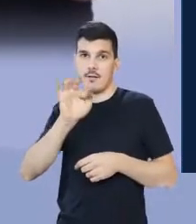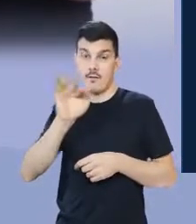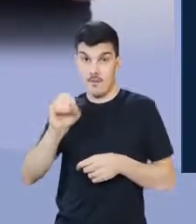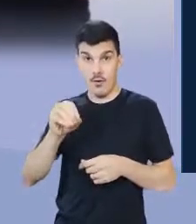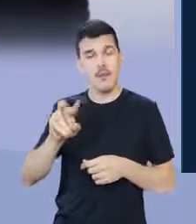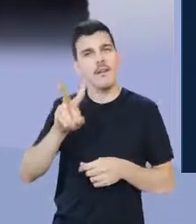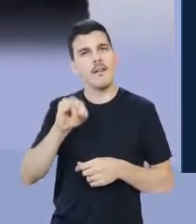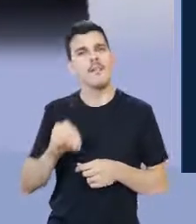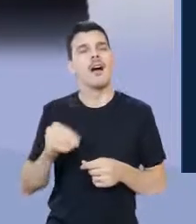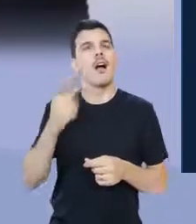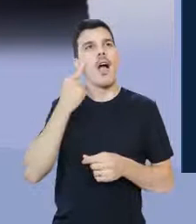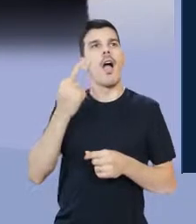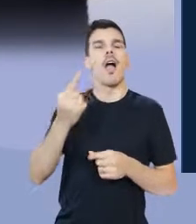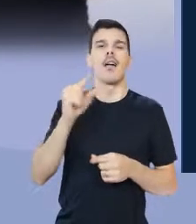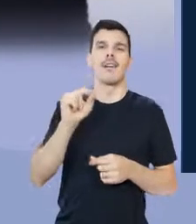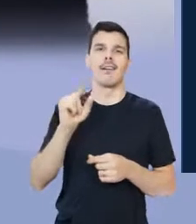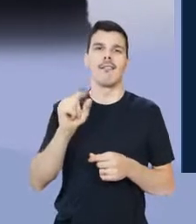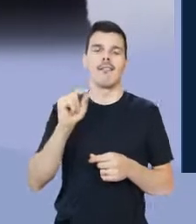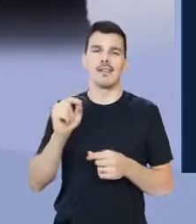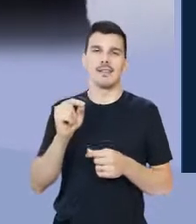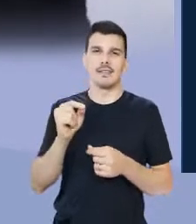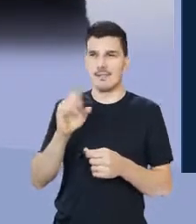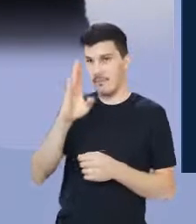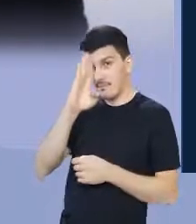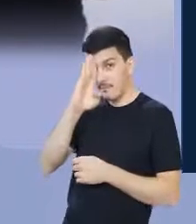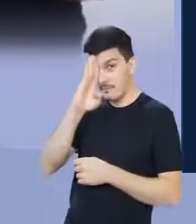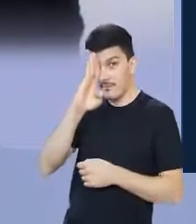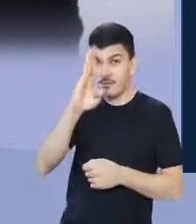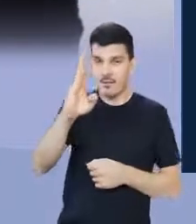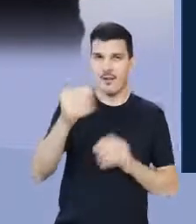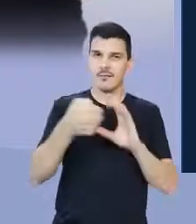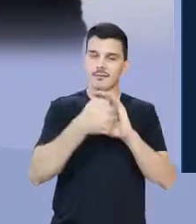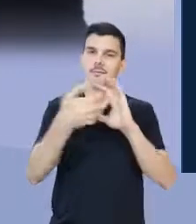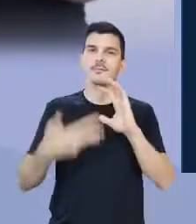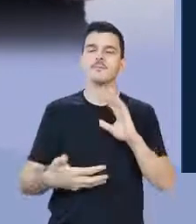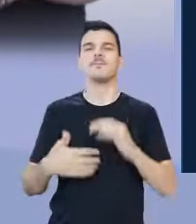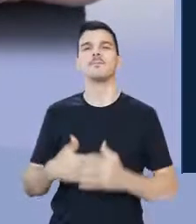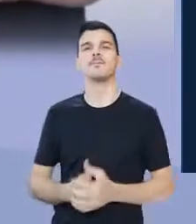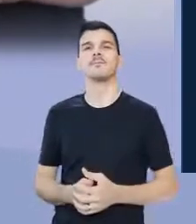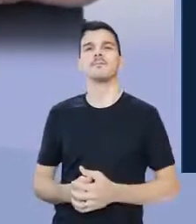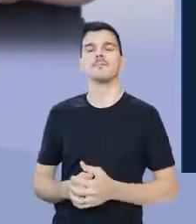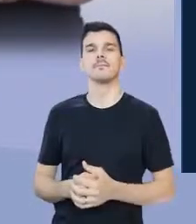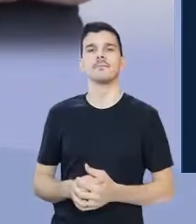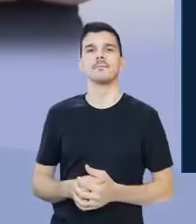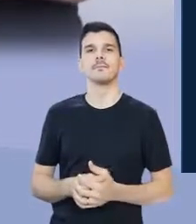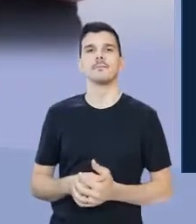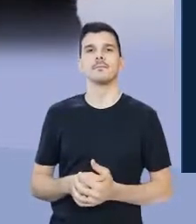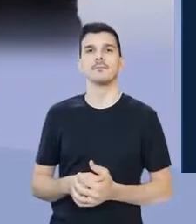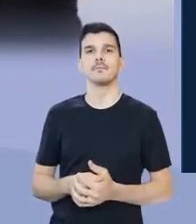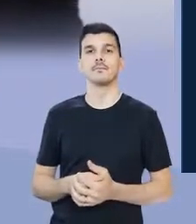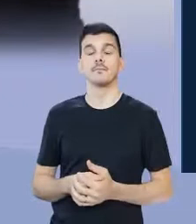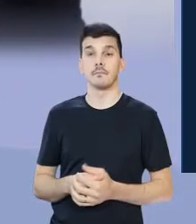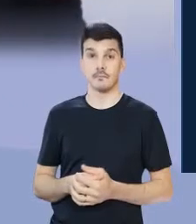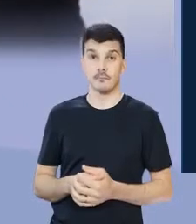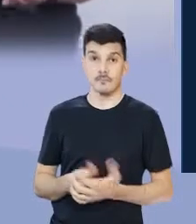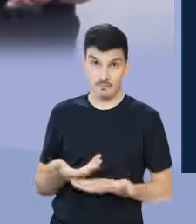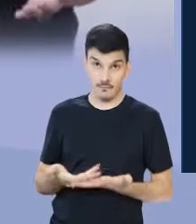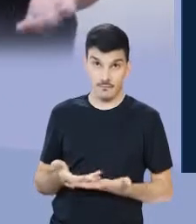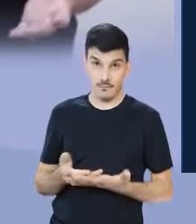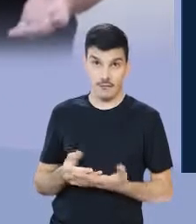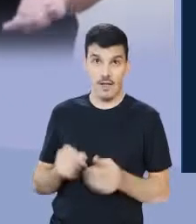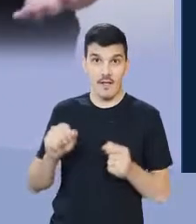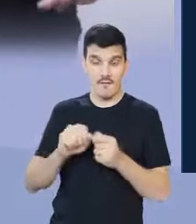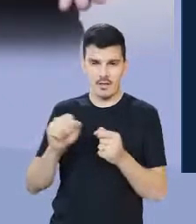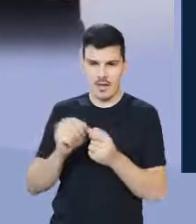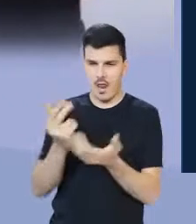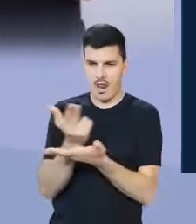mimeógrafo vai remeter à sua principal característica. O meio